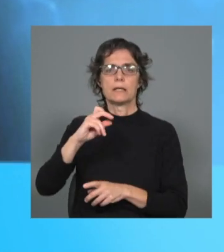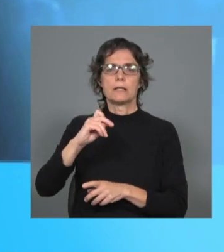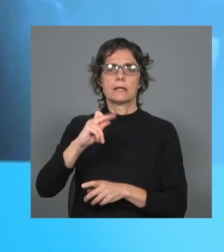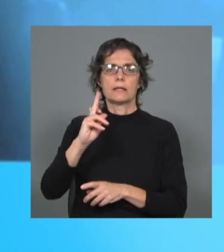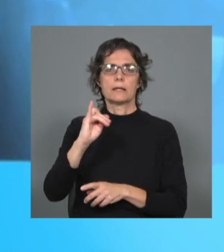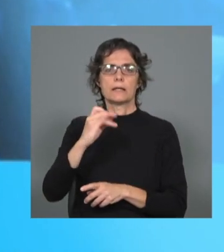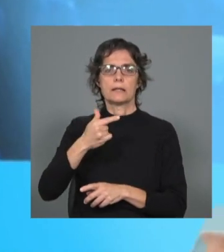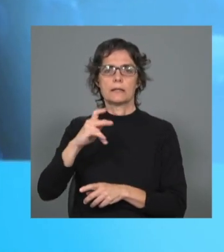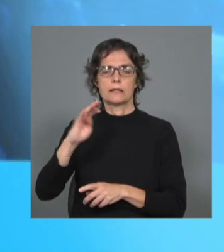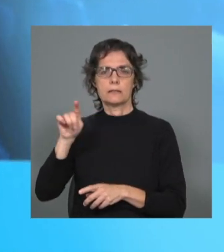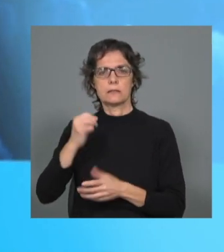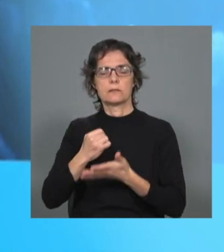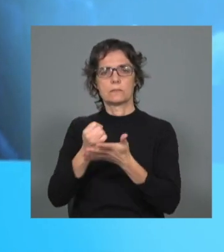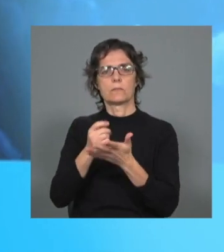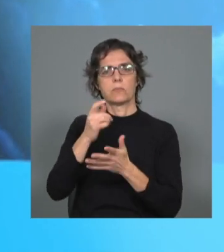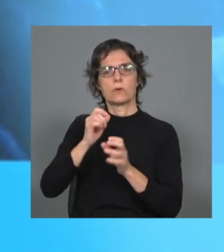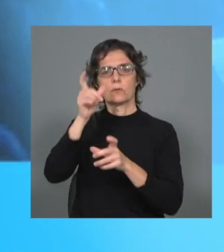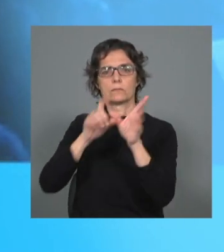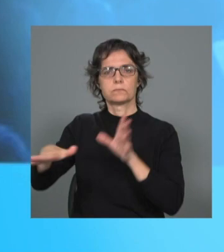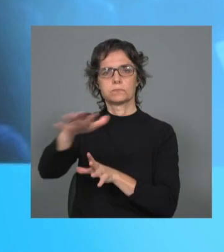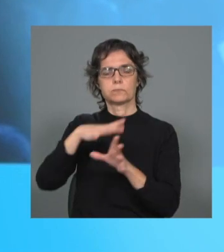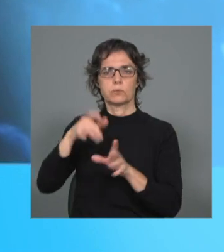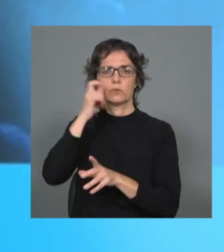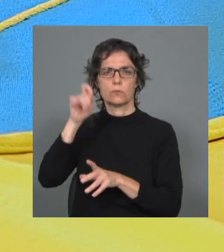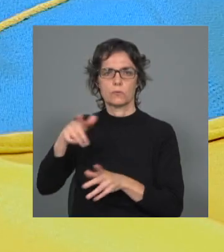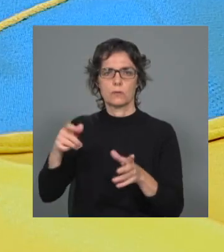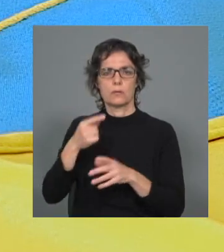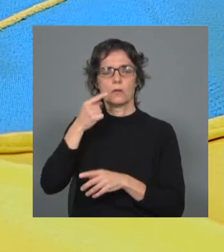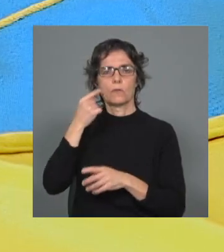população da Ucrânia, apresentada esta quarta-feira.